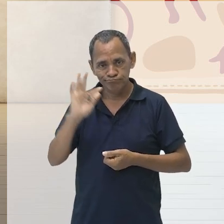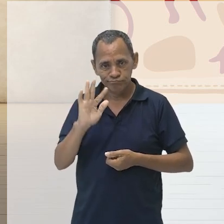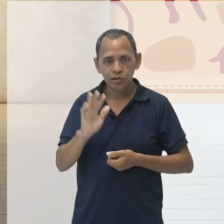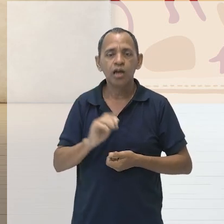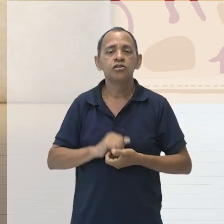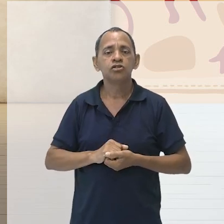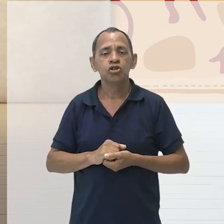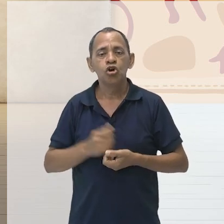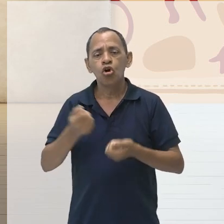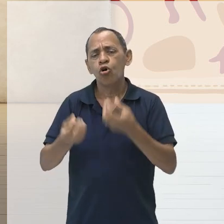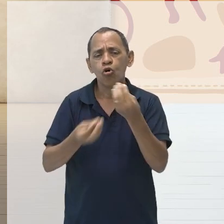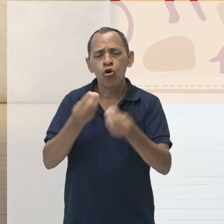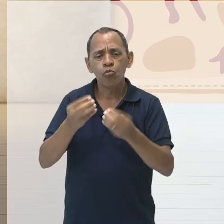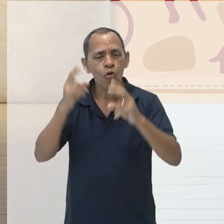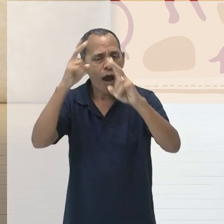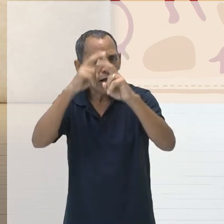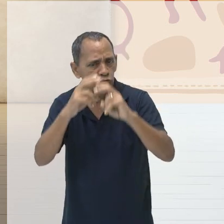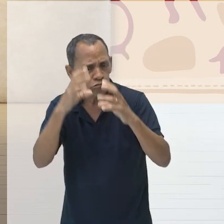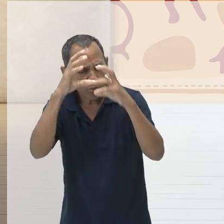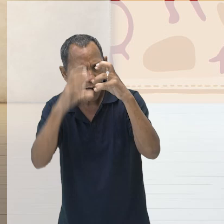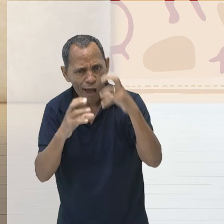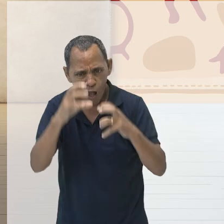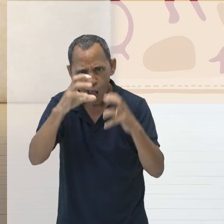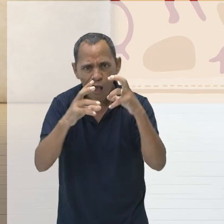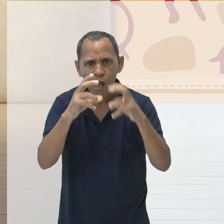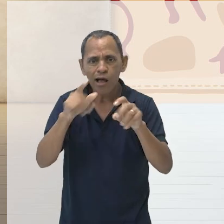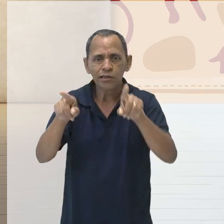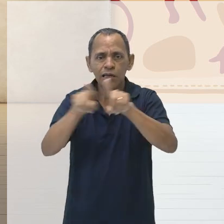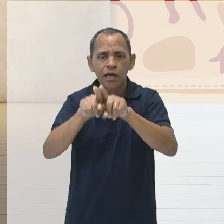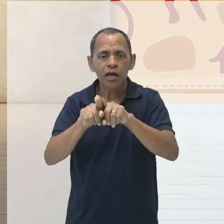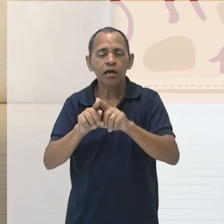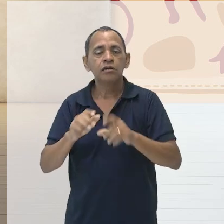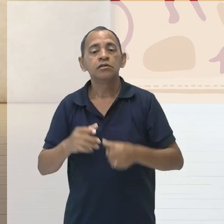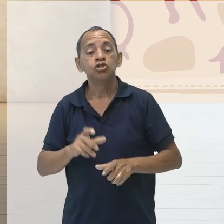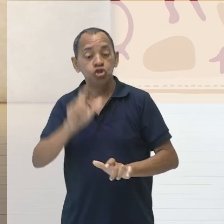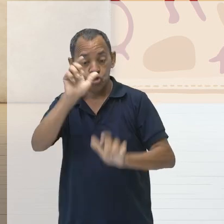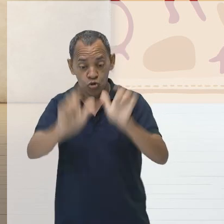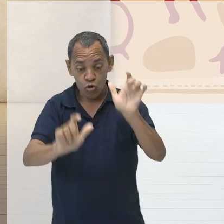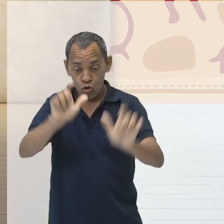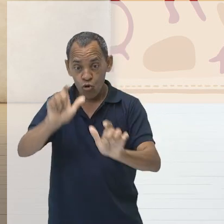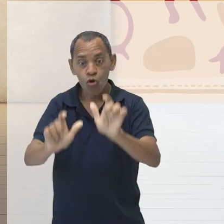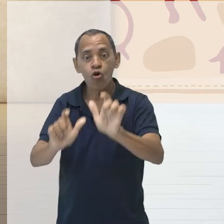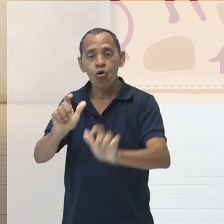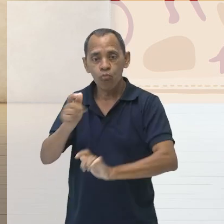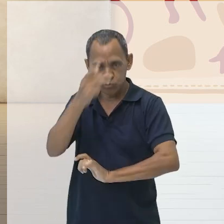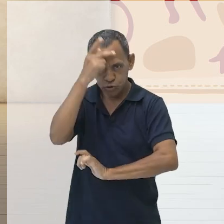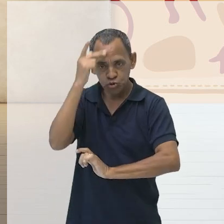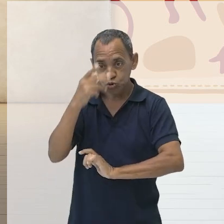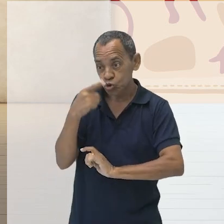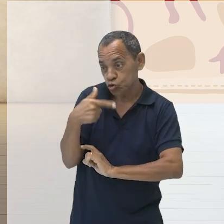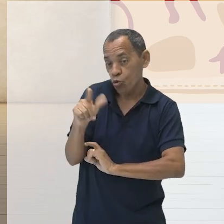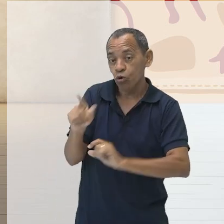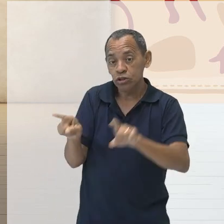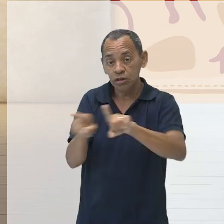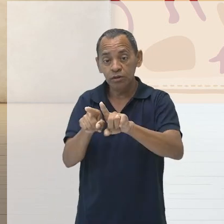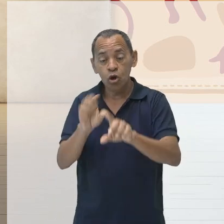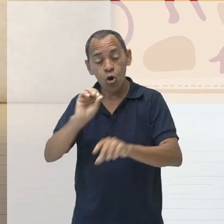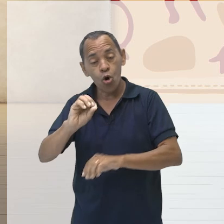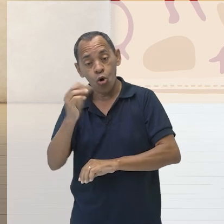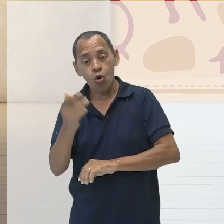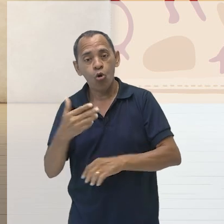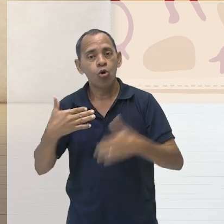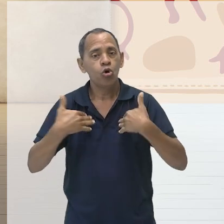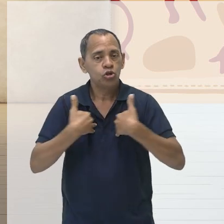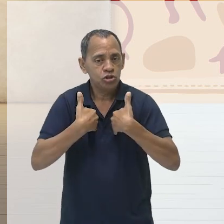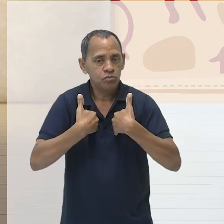os animais ferozes. Ou eles estavam se protegendo desses animais, ou eles estavam caçando, né, aí